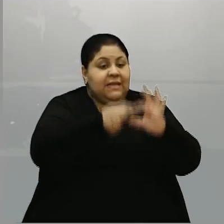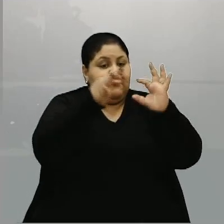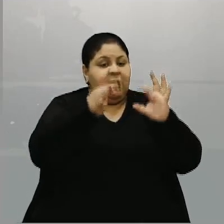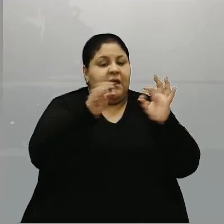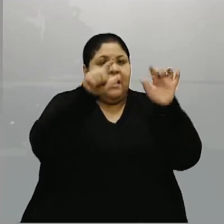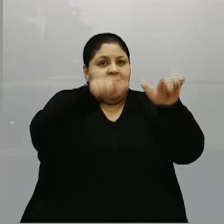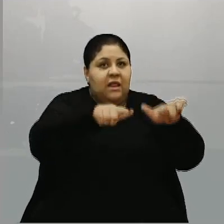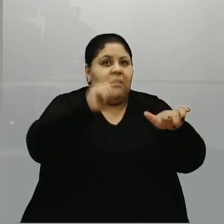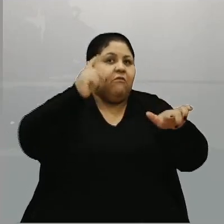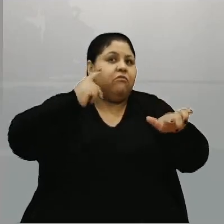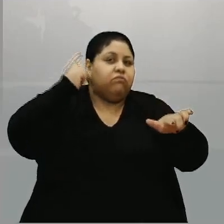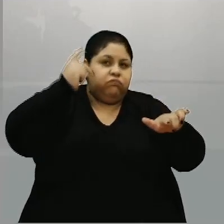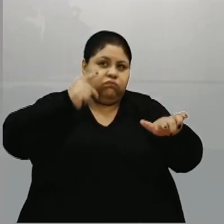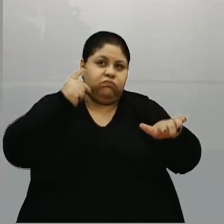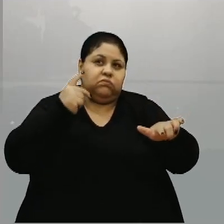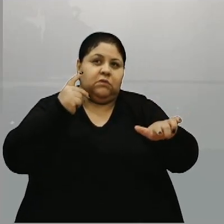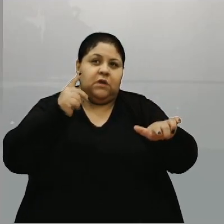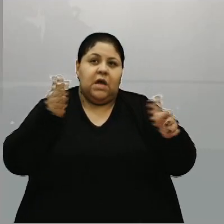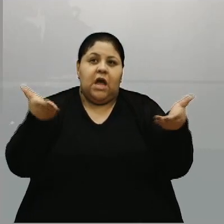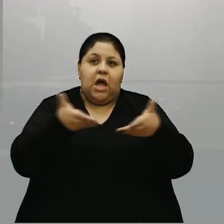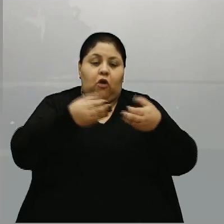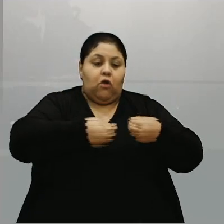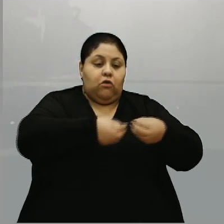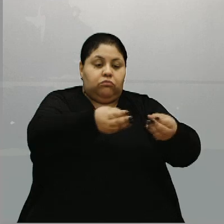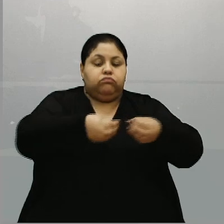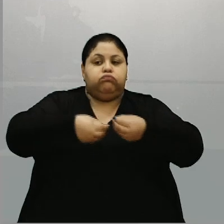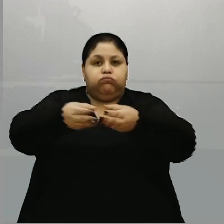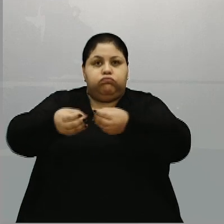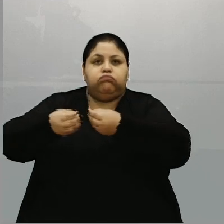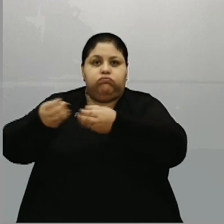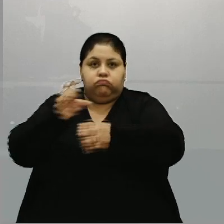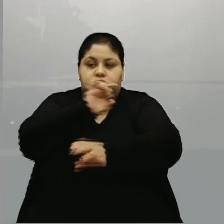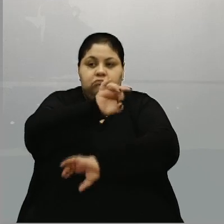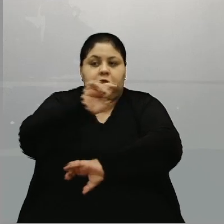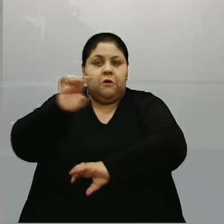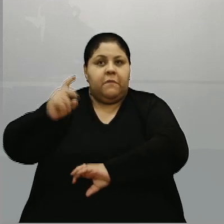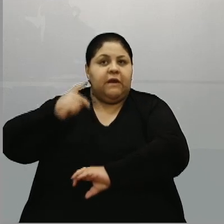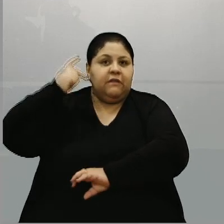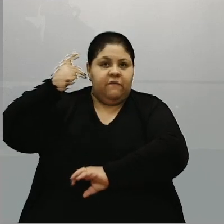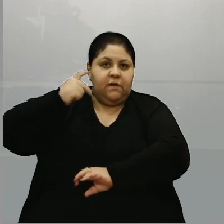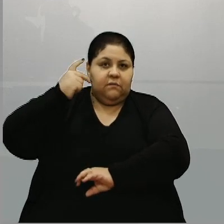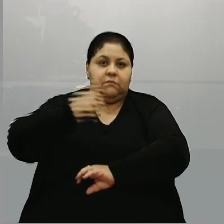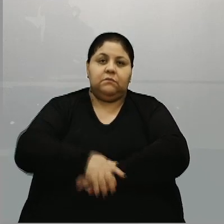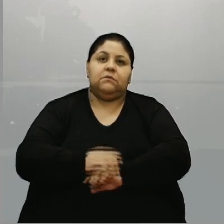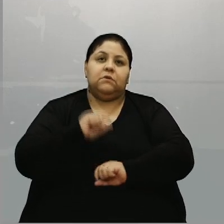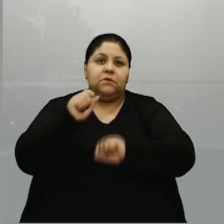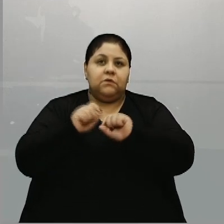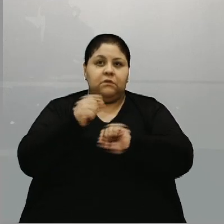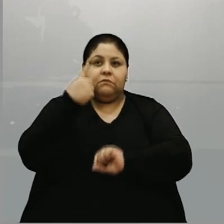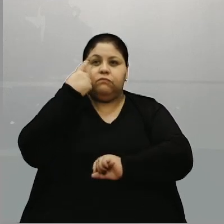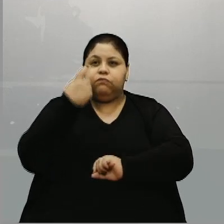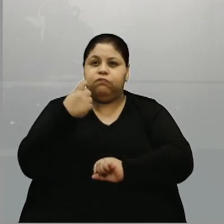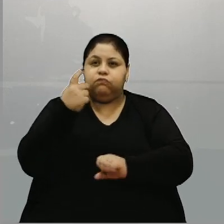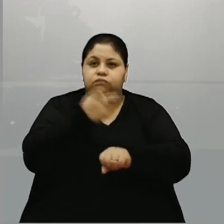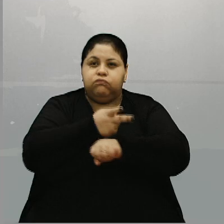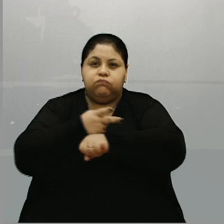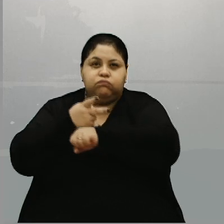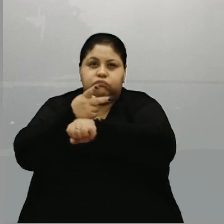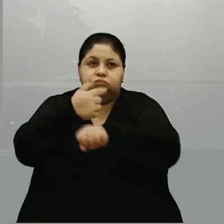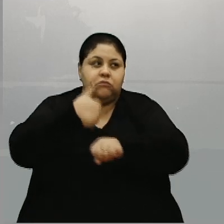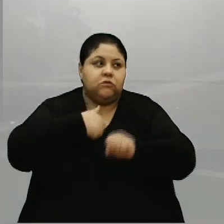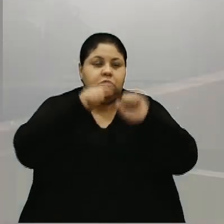pegar. A Sandra vai distribuir agora um para cada vereador. E quem tiver interesse, então, procura nosso